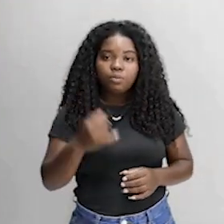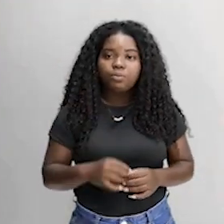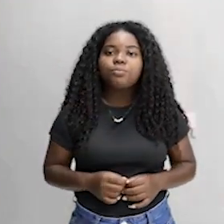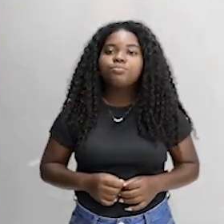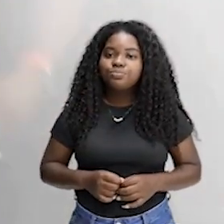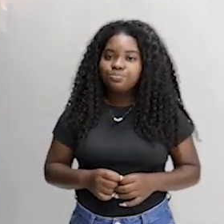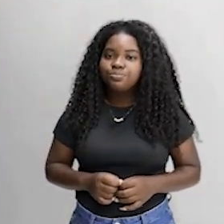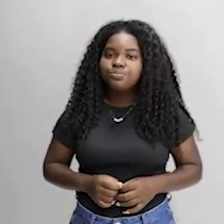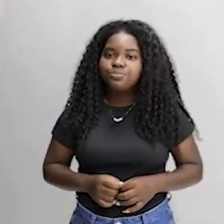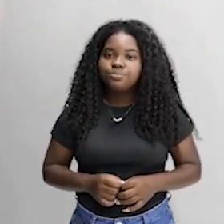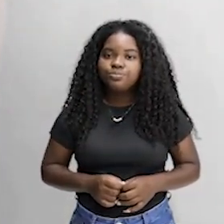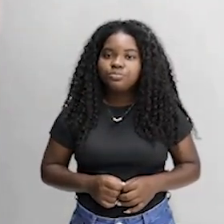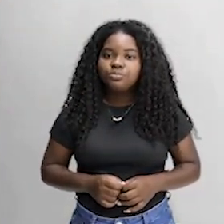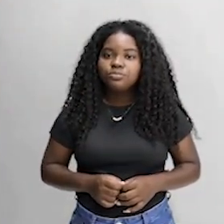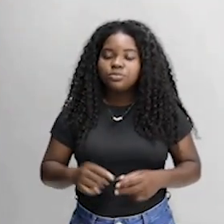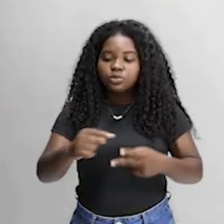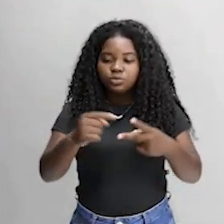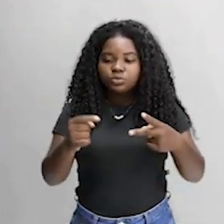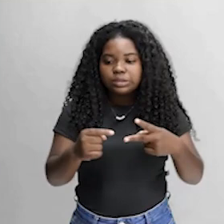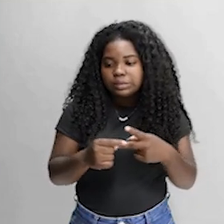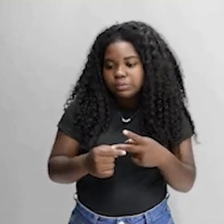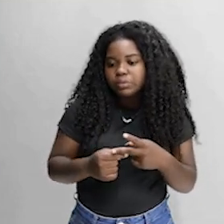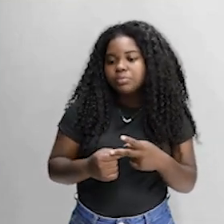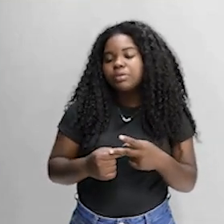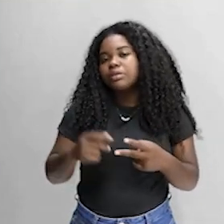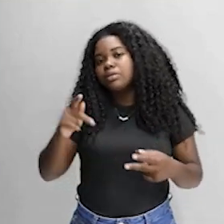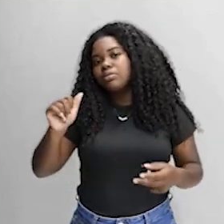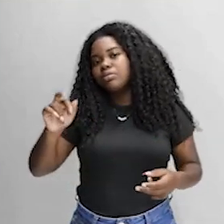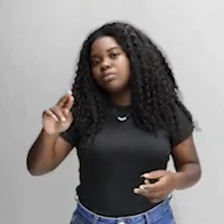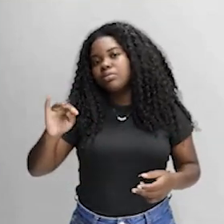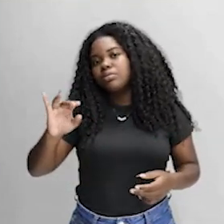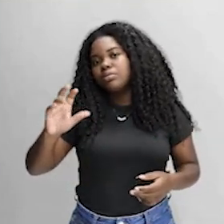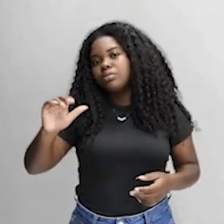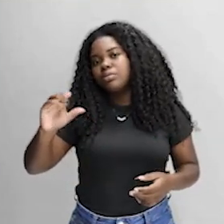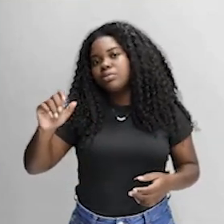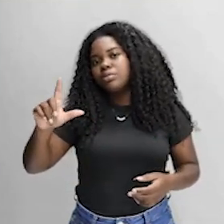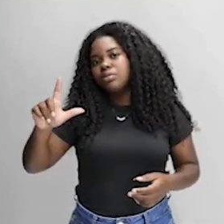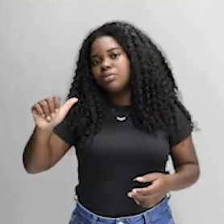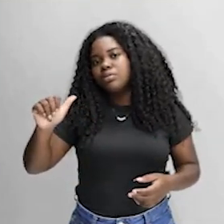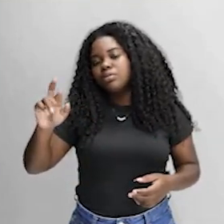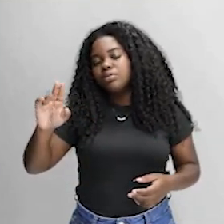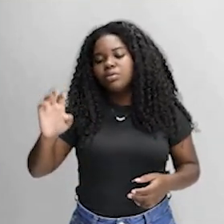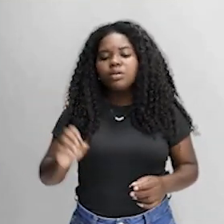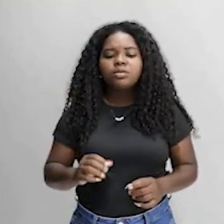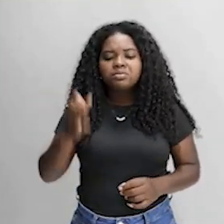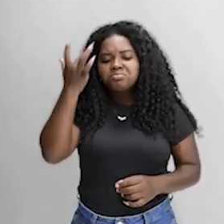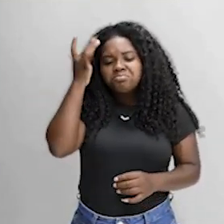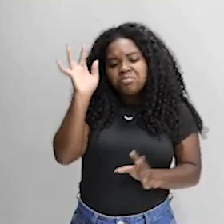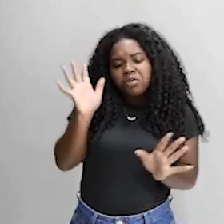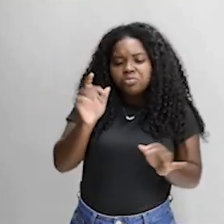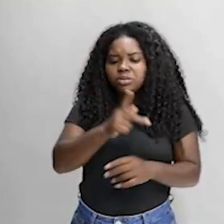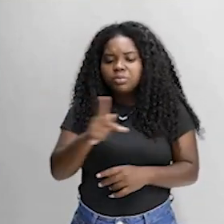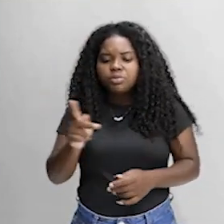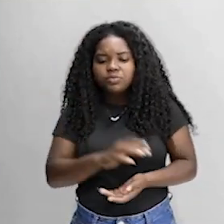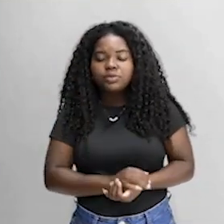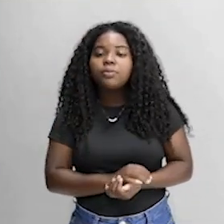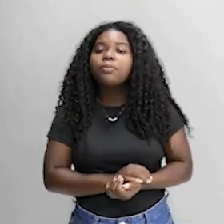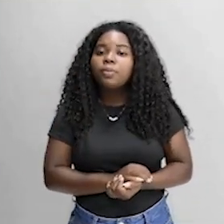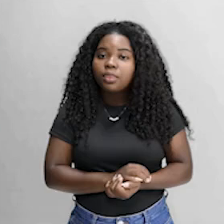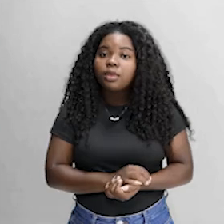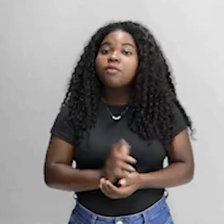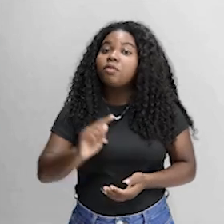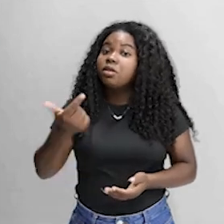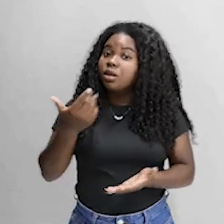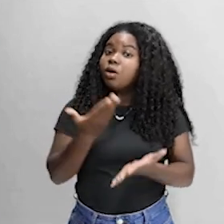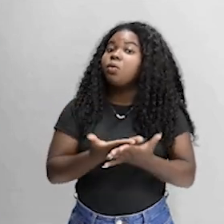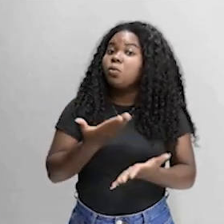De premissas particulares, nós não temos conclusão, tá? Premissas particulares, eu não sei o que é uma proposição, uma premissa particular. Vai lá na outra